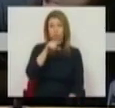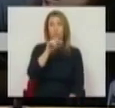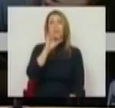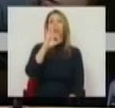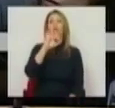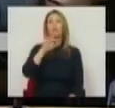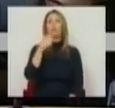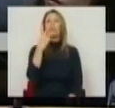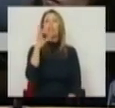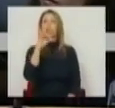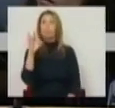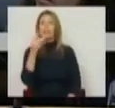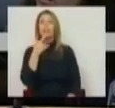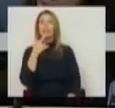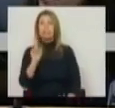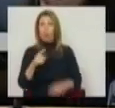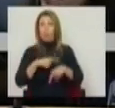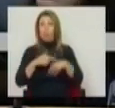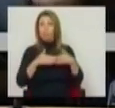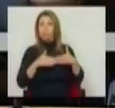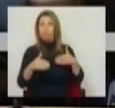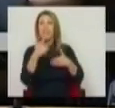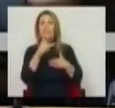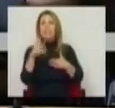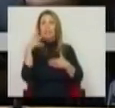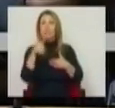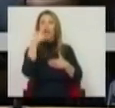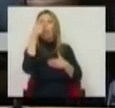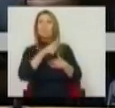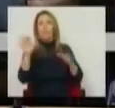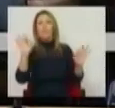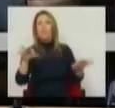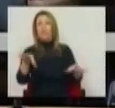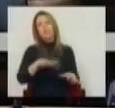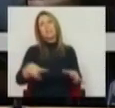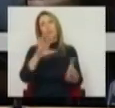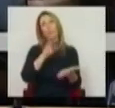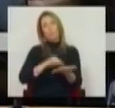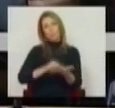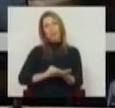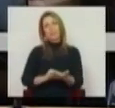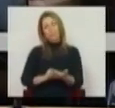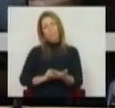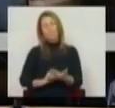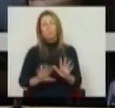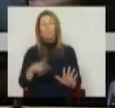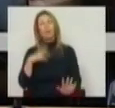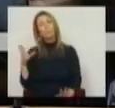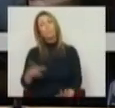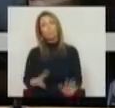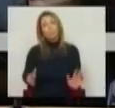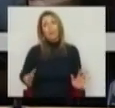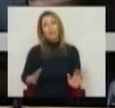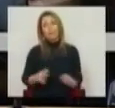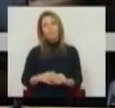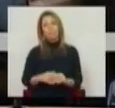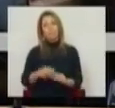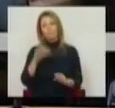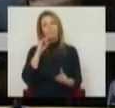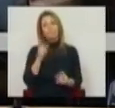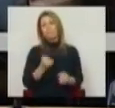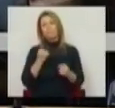Ou seja, houve neste período cerca de 100 mil portugueses que abandonaram a situação de pobreza. Mas Portugal ainda não